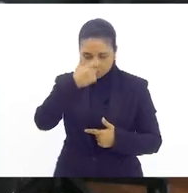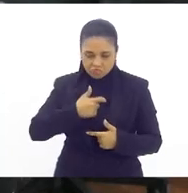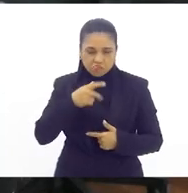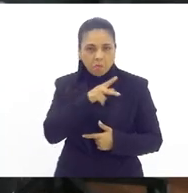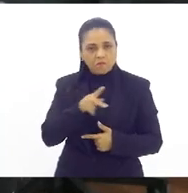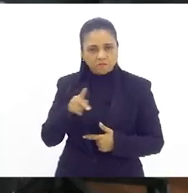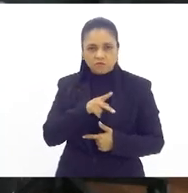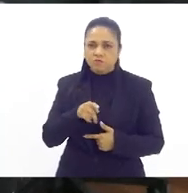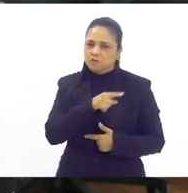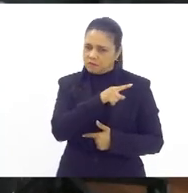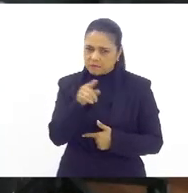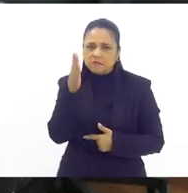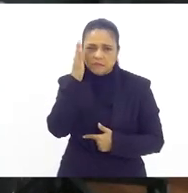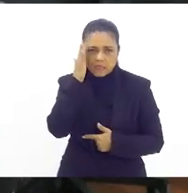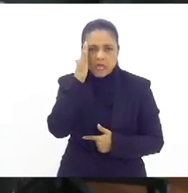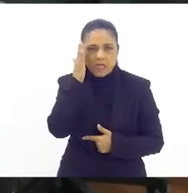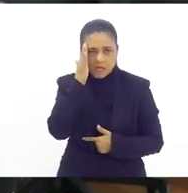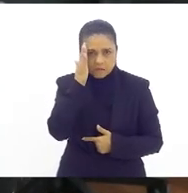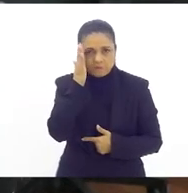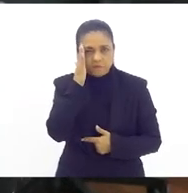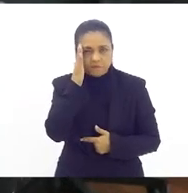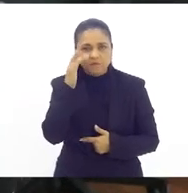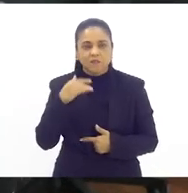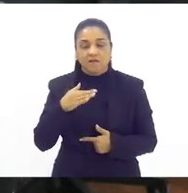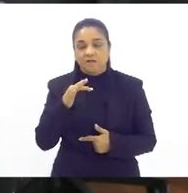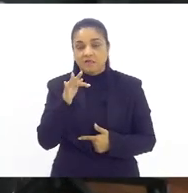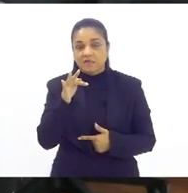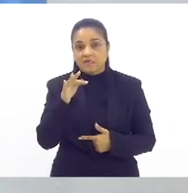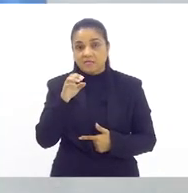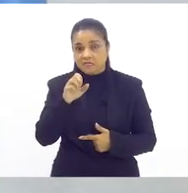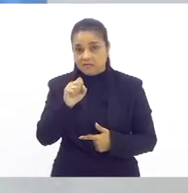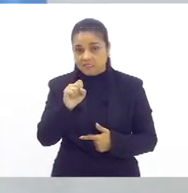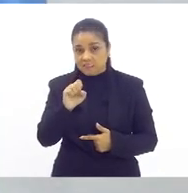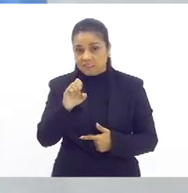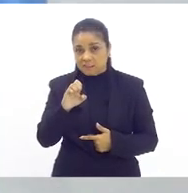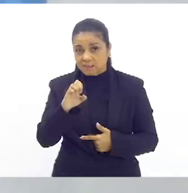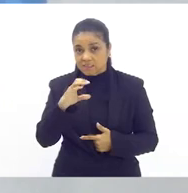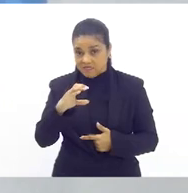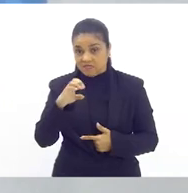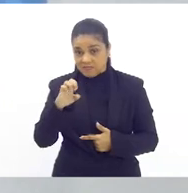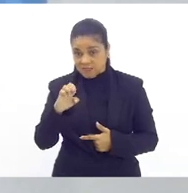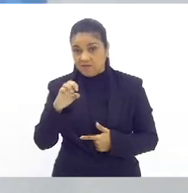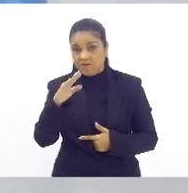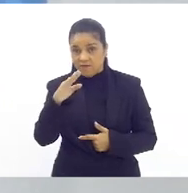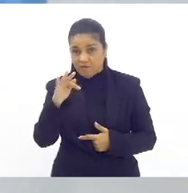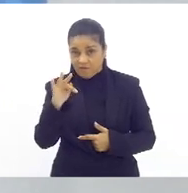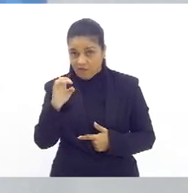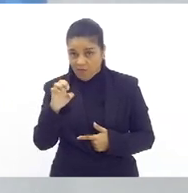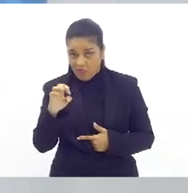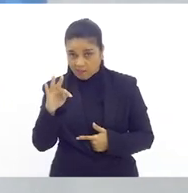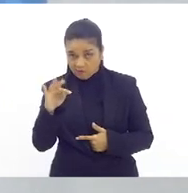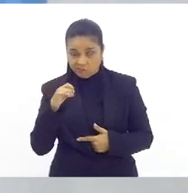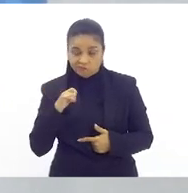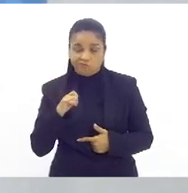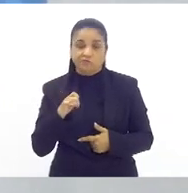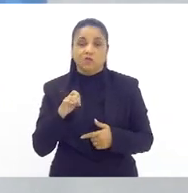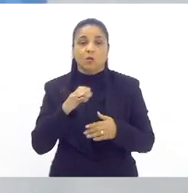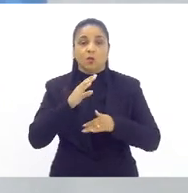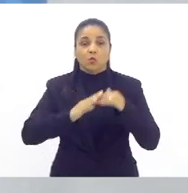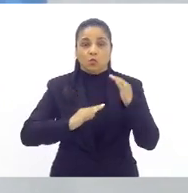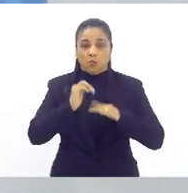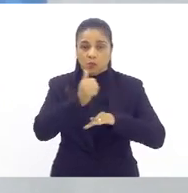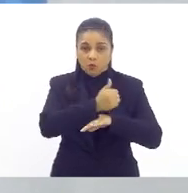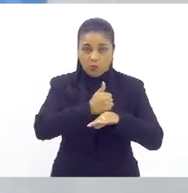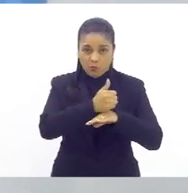sabem da CEFET uma rede de ensino técnico Federal cheguei lá em